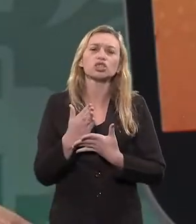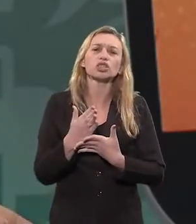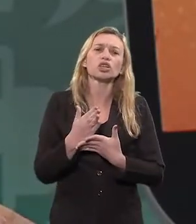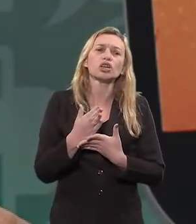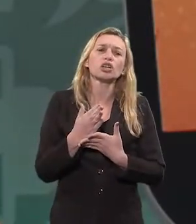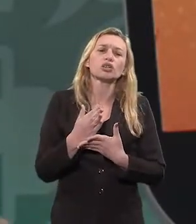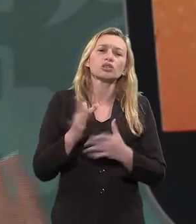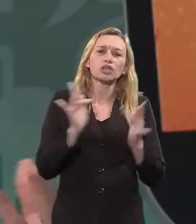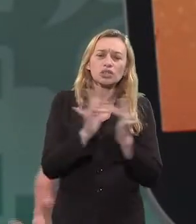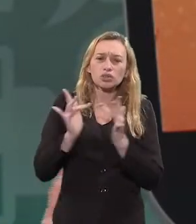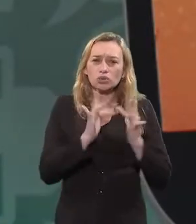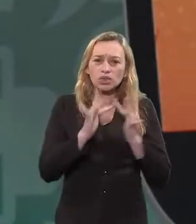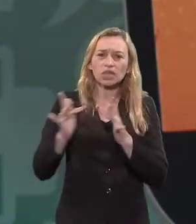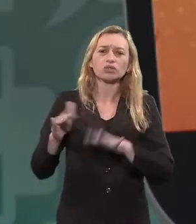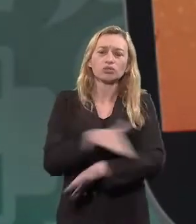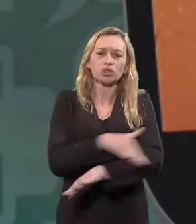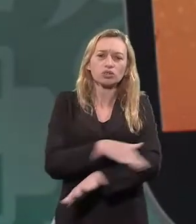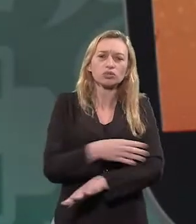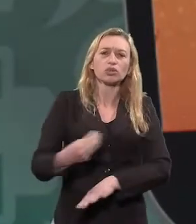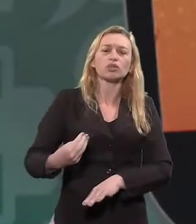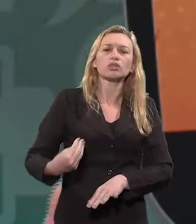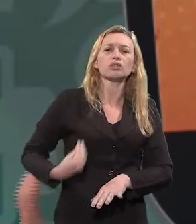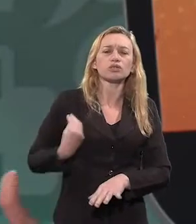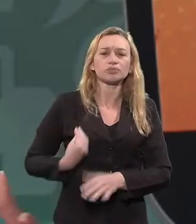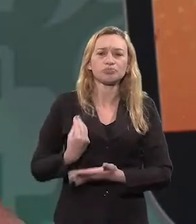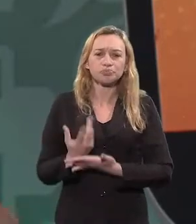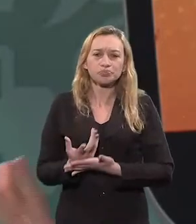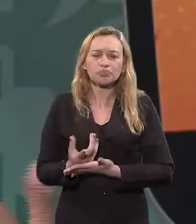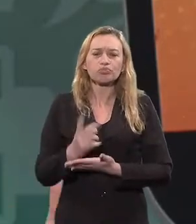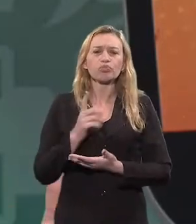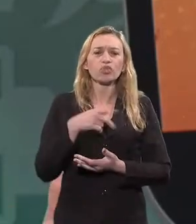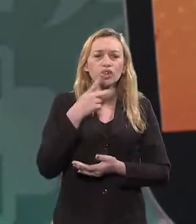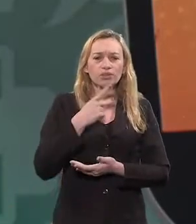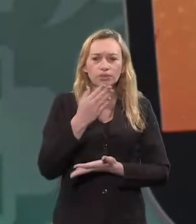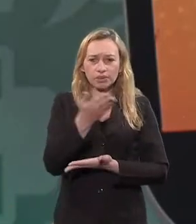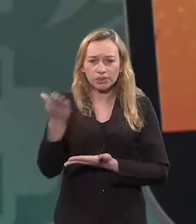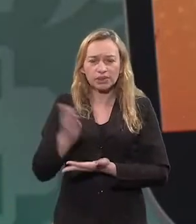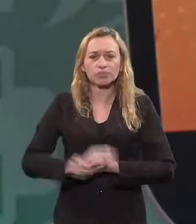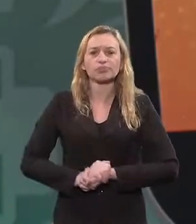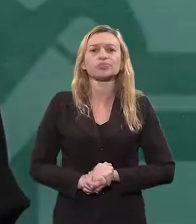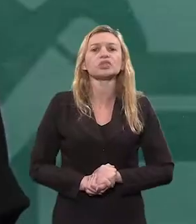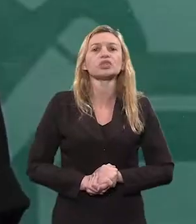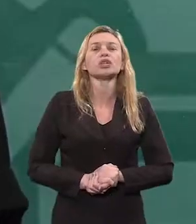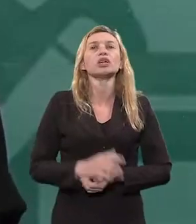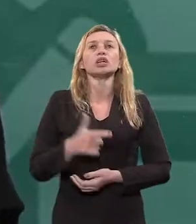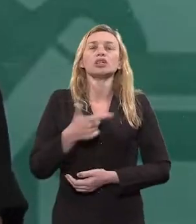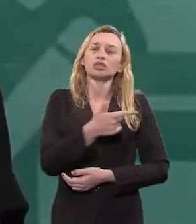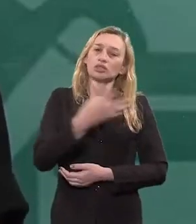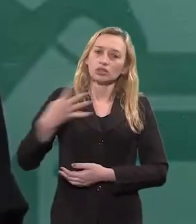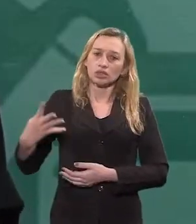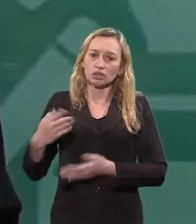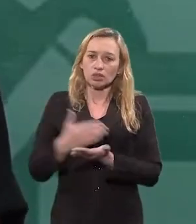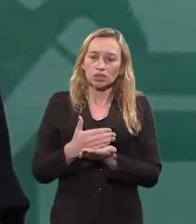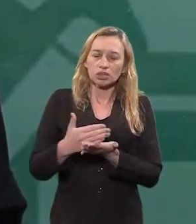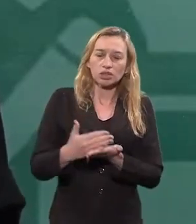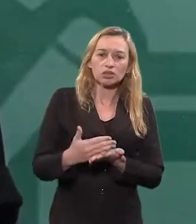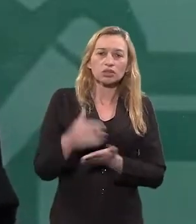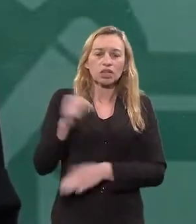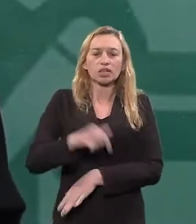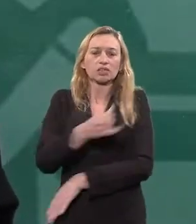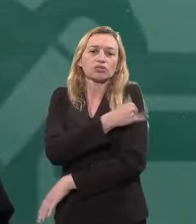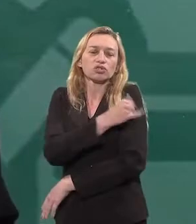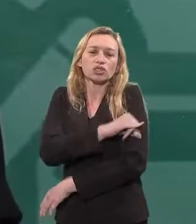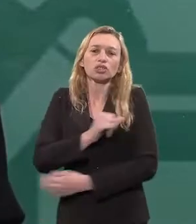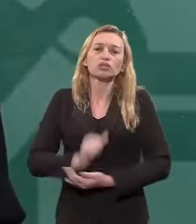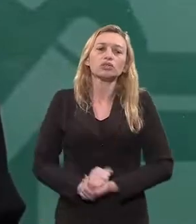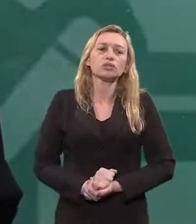quando vocês têm esse contato com esses moradores de rua, o que eles passam para vocês? A gente atua desde 2014 aqui